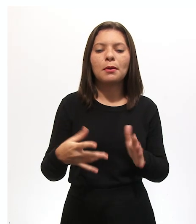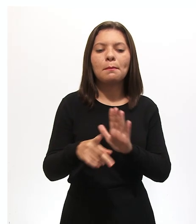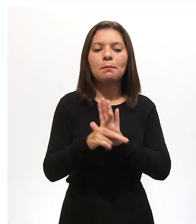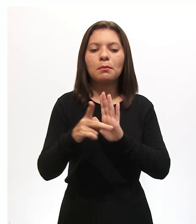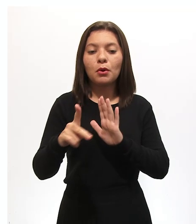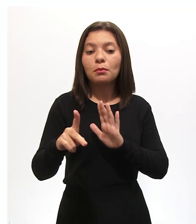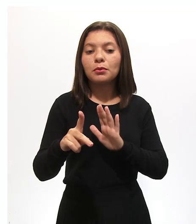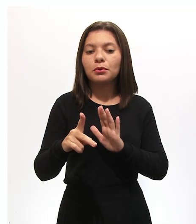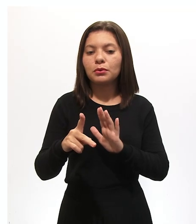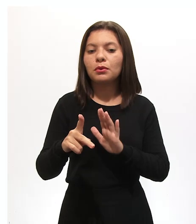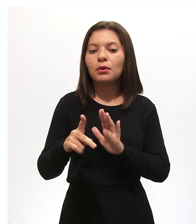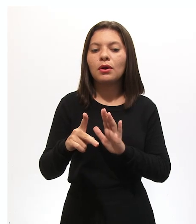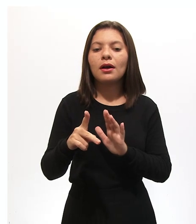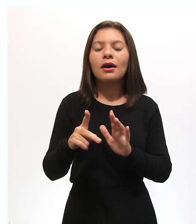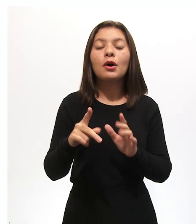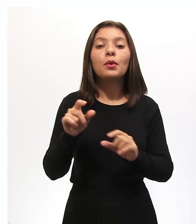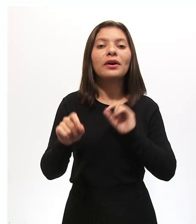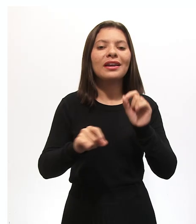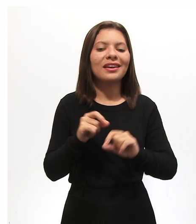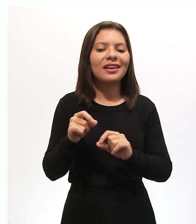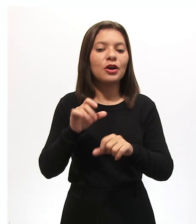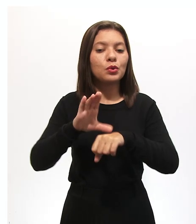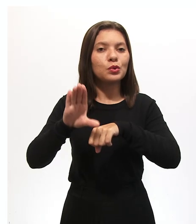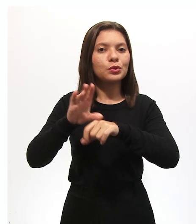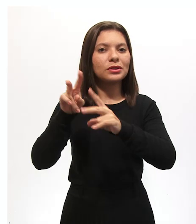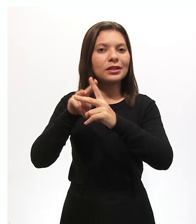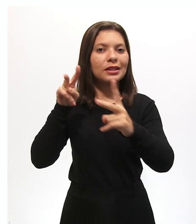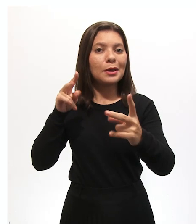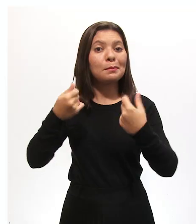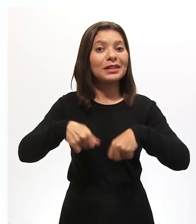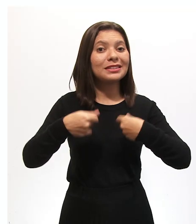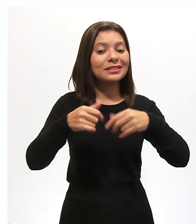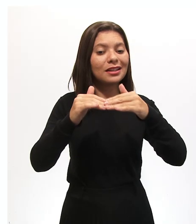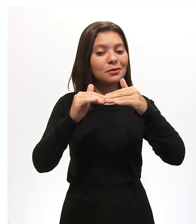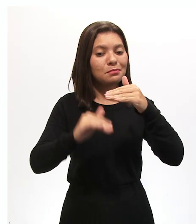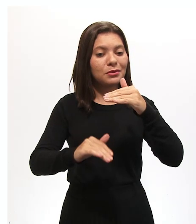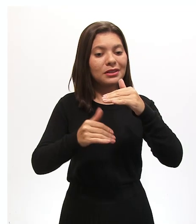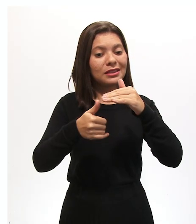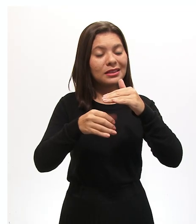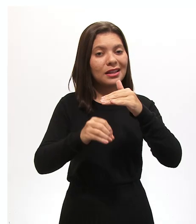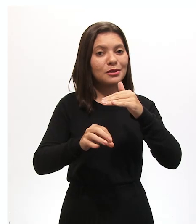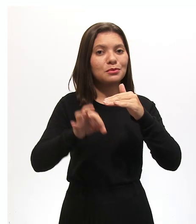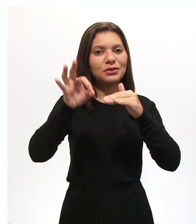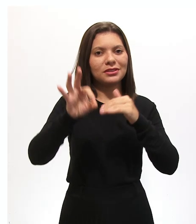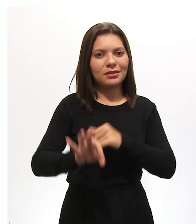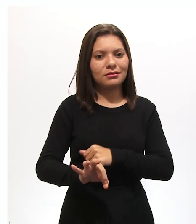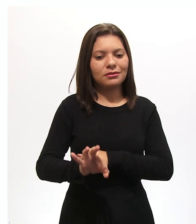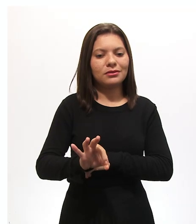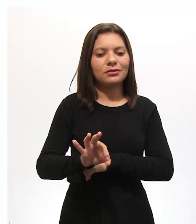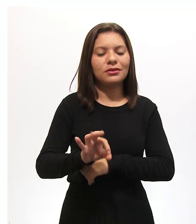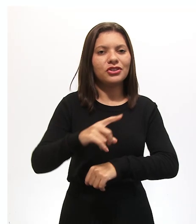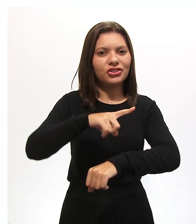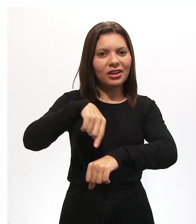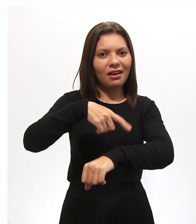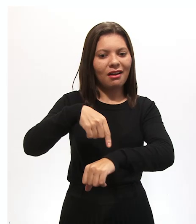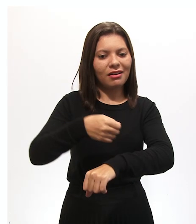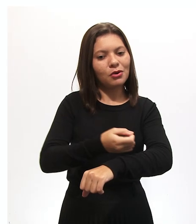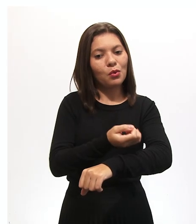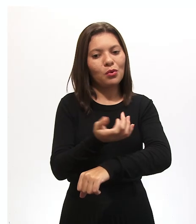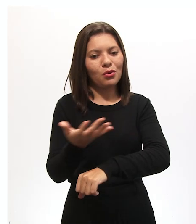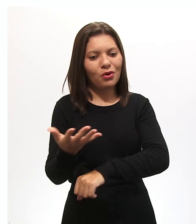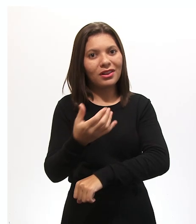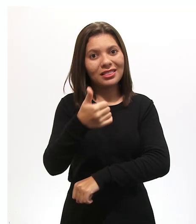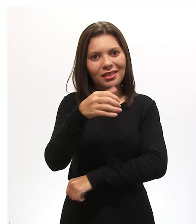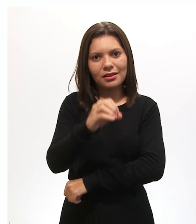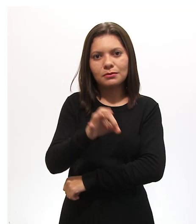regulatório. Determina que cursos EAD tenha ao menos 10% de carga horária presencial